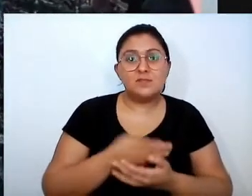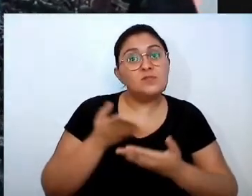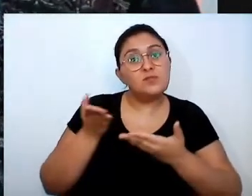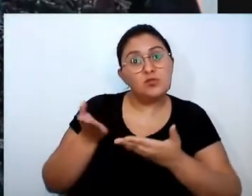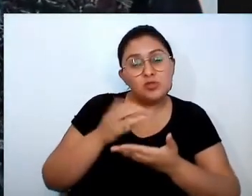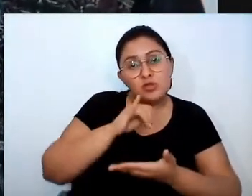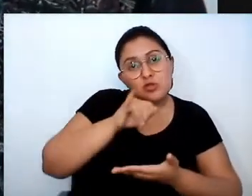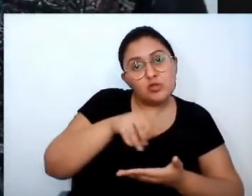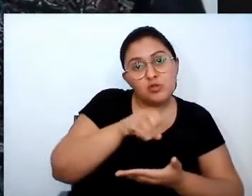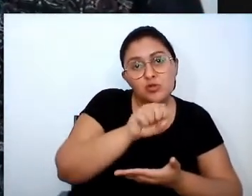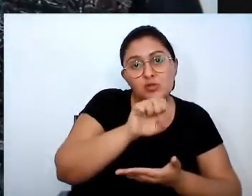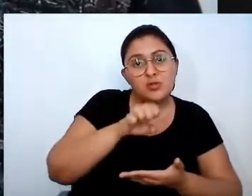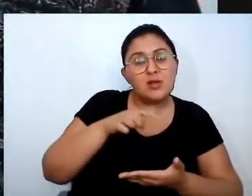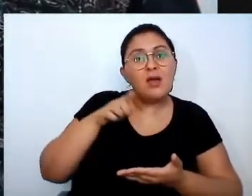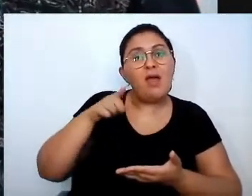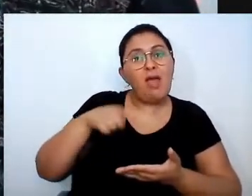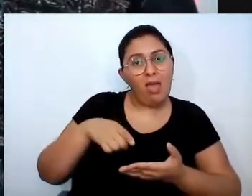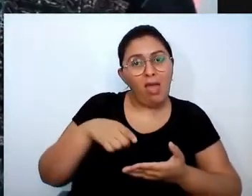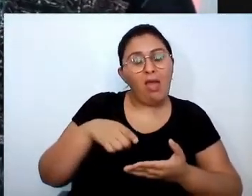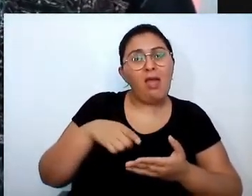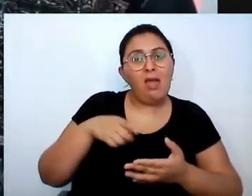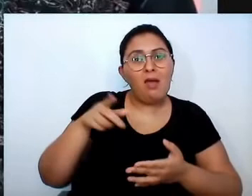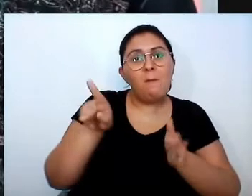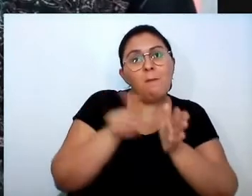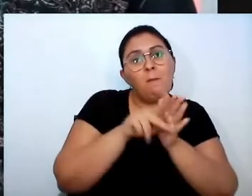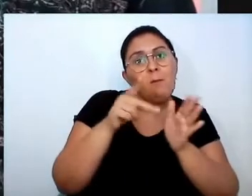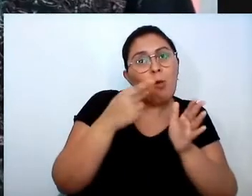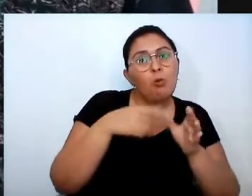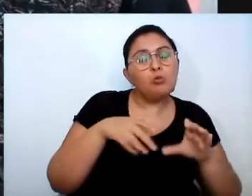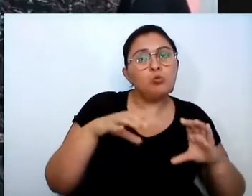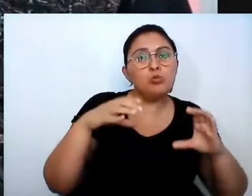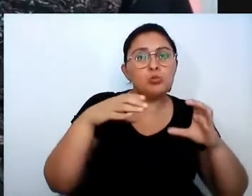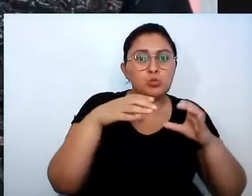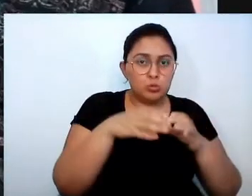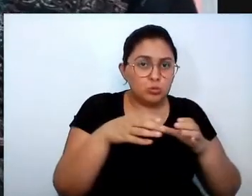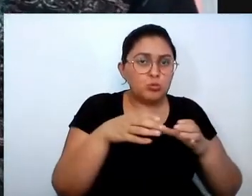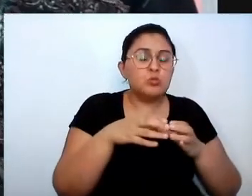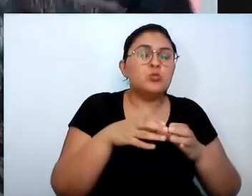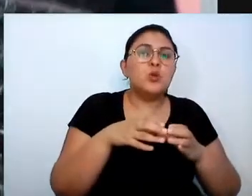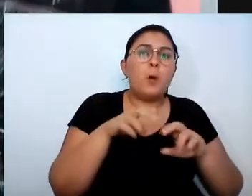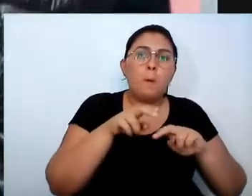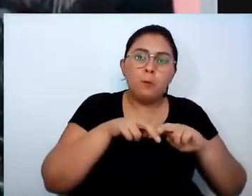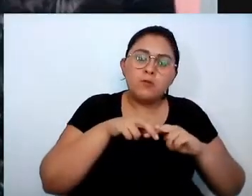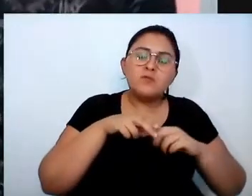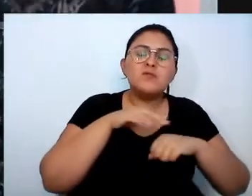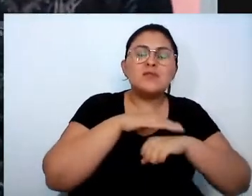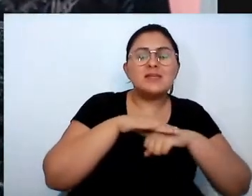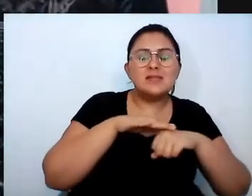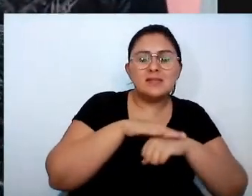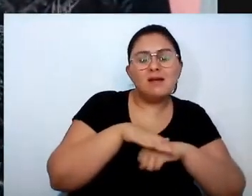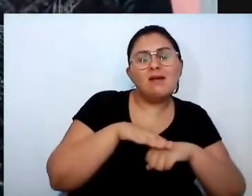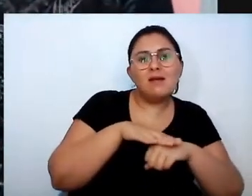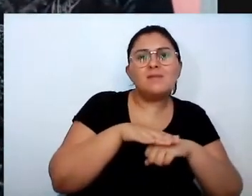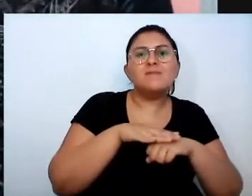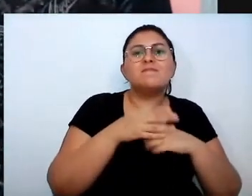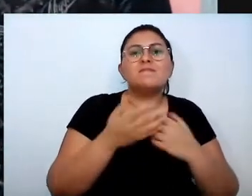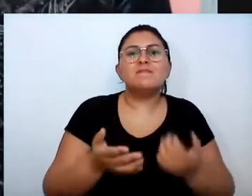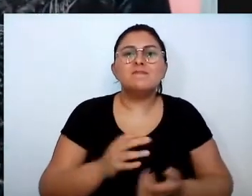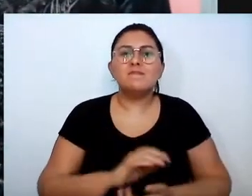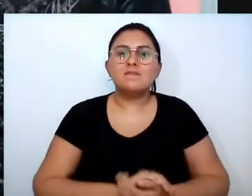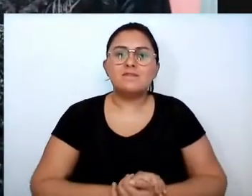é um dos colaboradores, e aí ele vai trazer um pouco da experiência dele aqui hoje para a gente conversar, né, e trocando umas ideias,